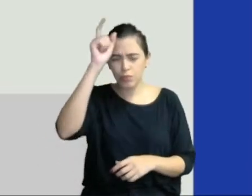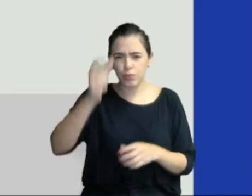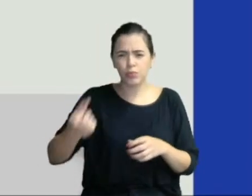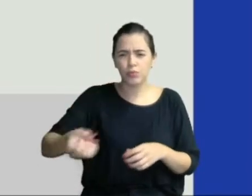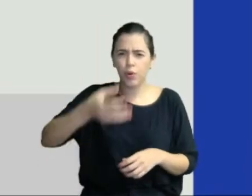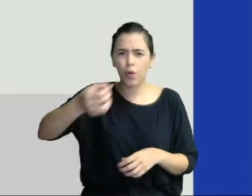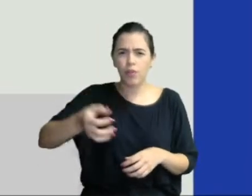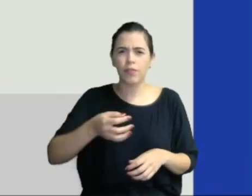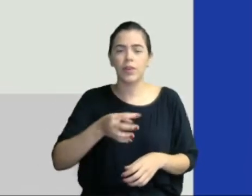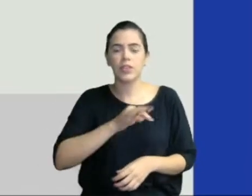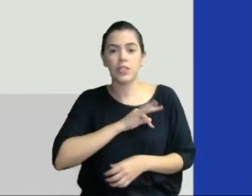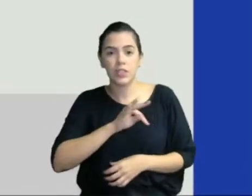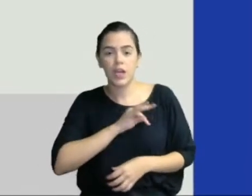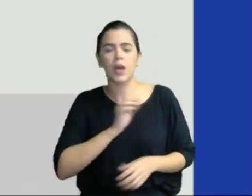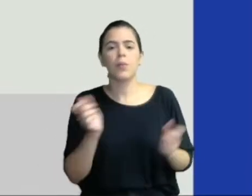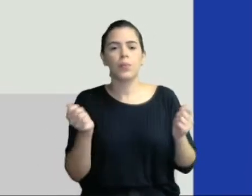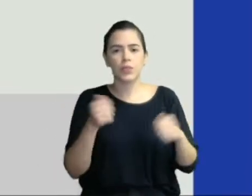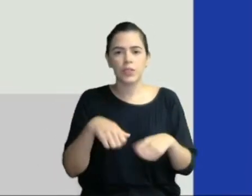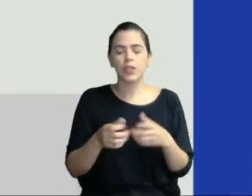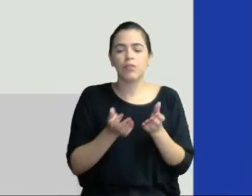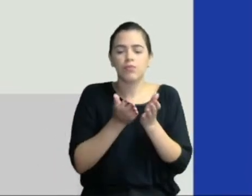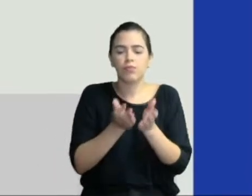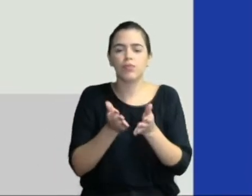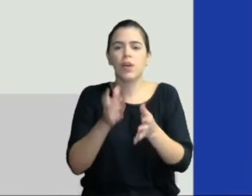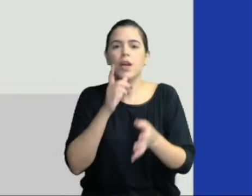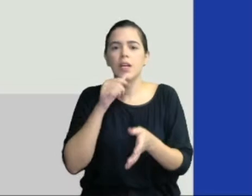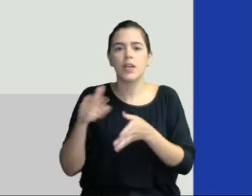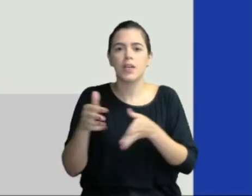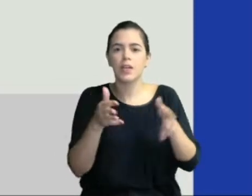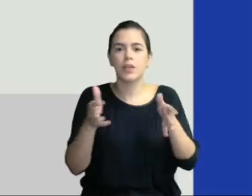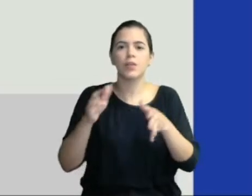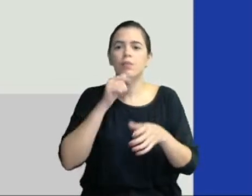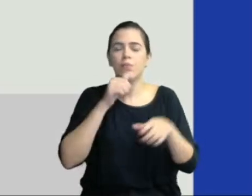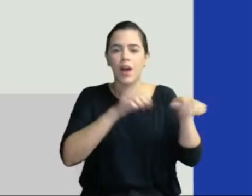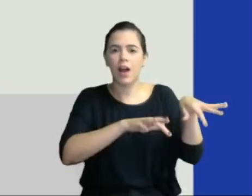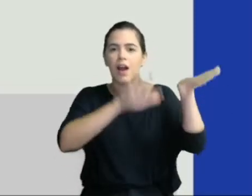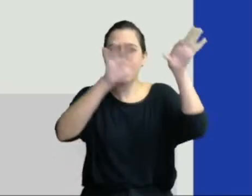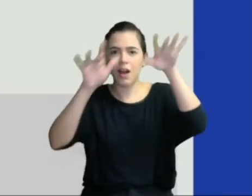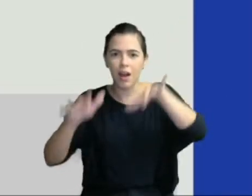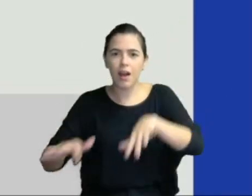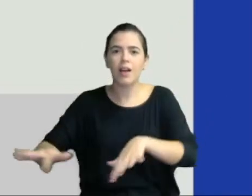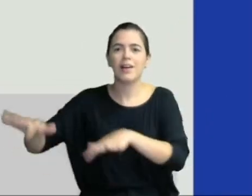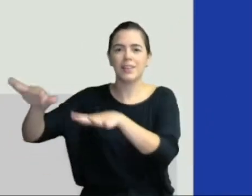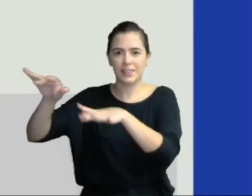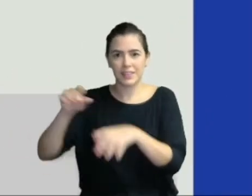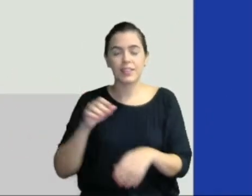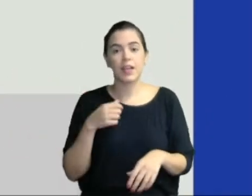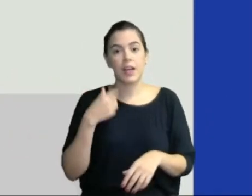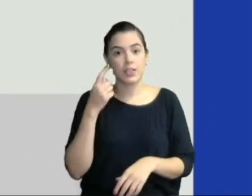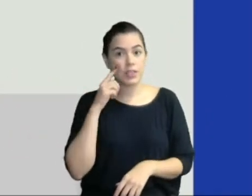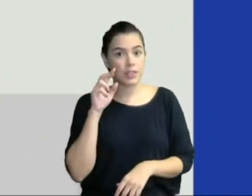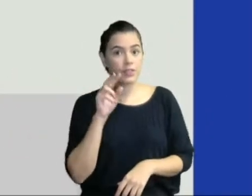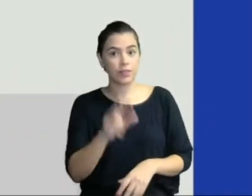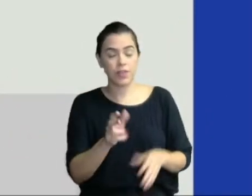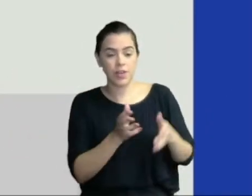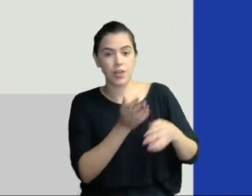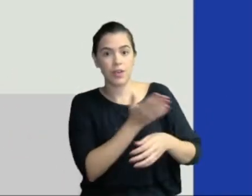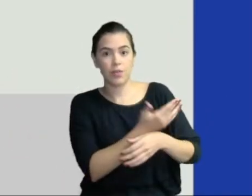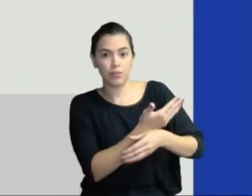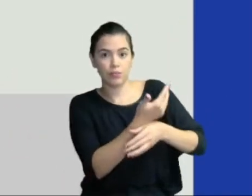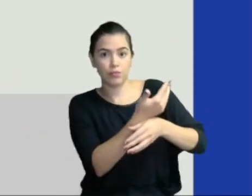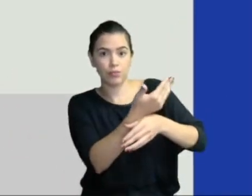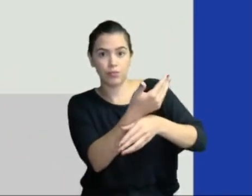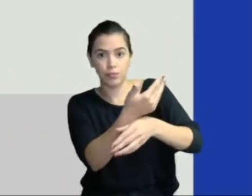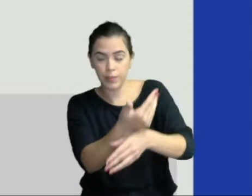navegações tornaram possível atravessar rios, mares e oceanos. A gente vê isso com as invenções das caravelas, os barcos a